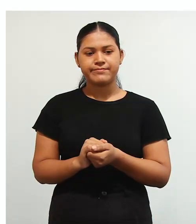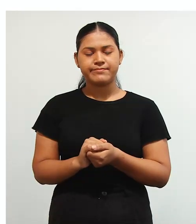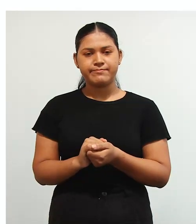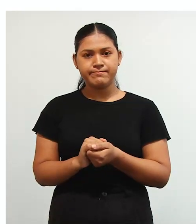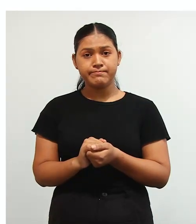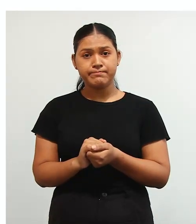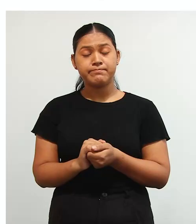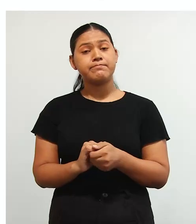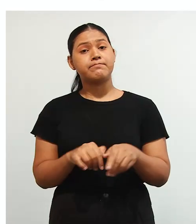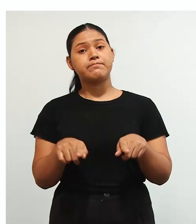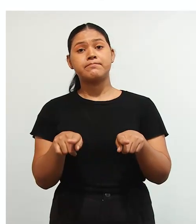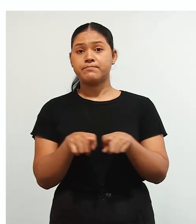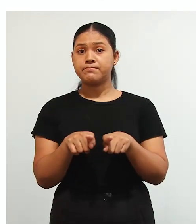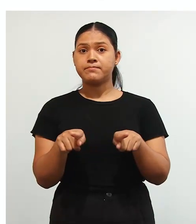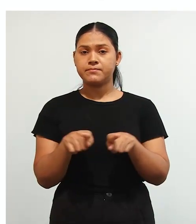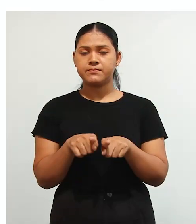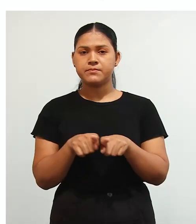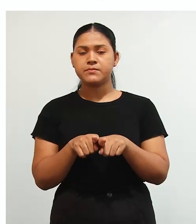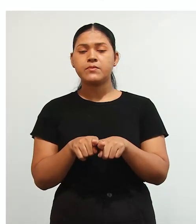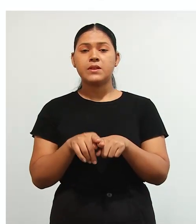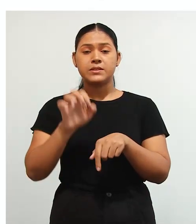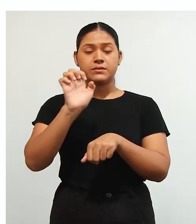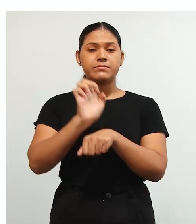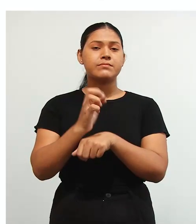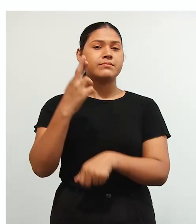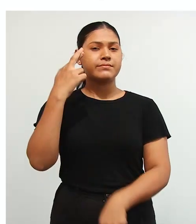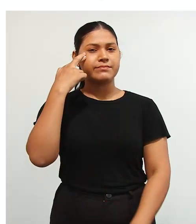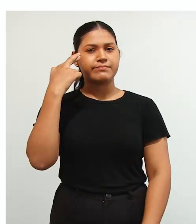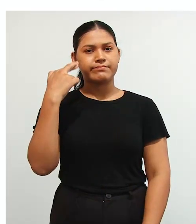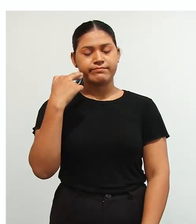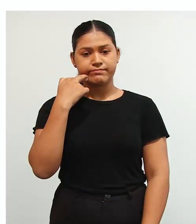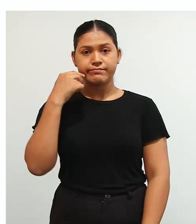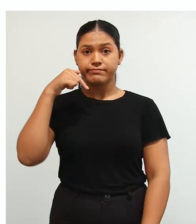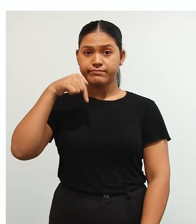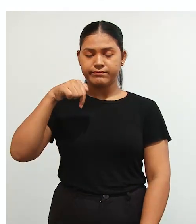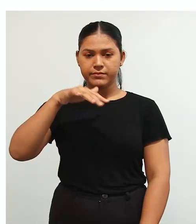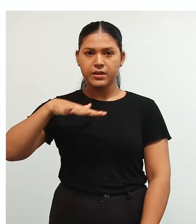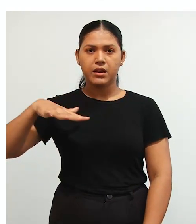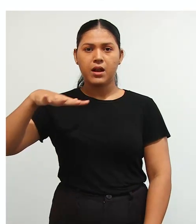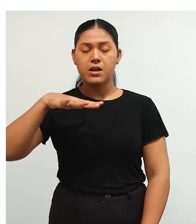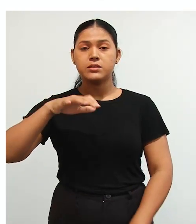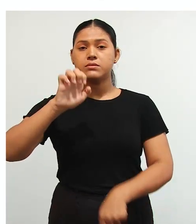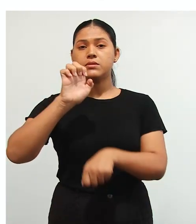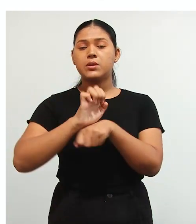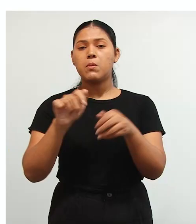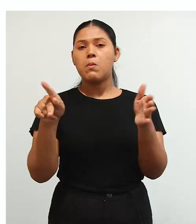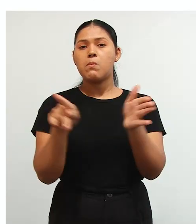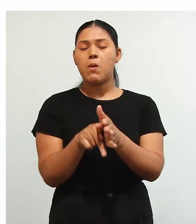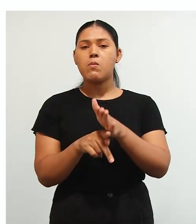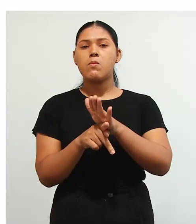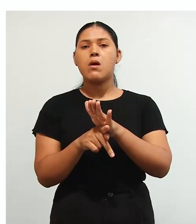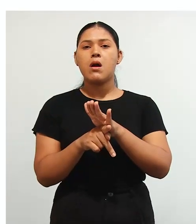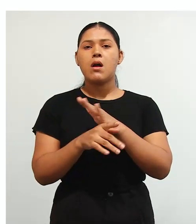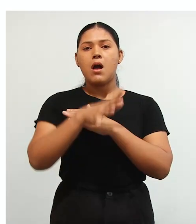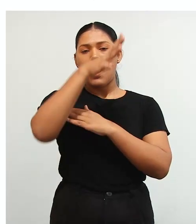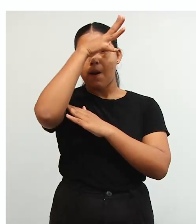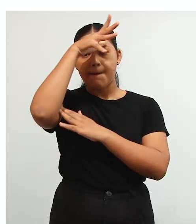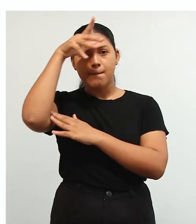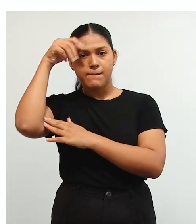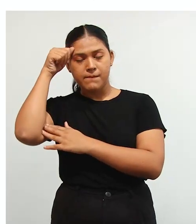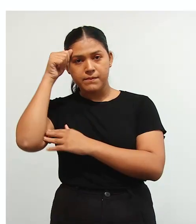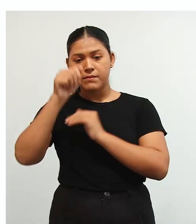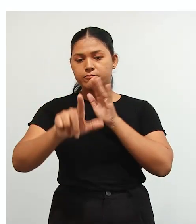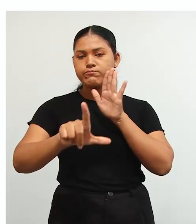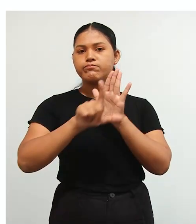Essa situação se repete para o estado de Rondônia, que é um dos estados da Amazônia Legal, né? E existe